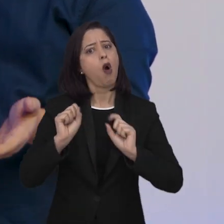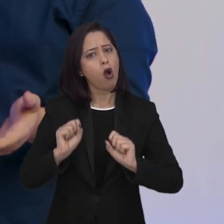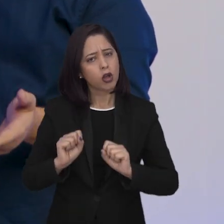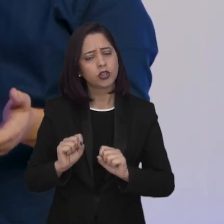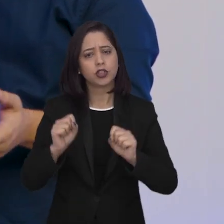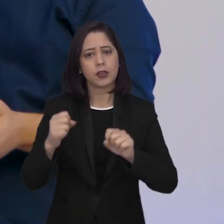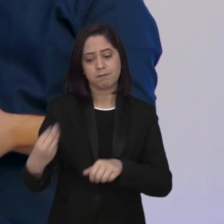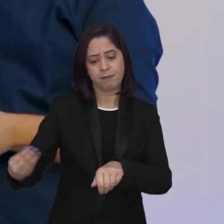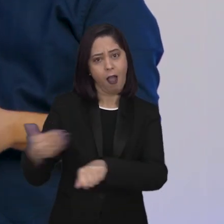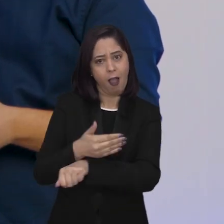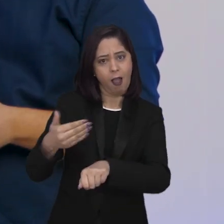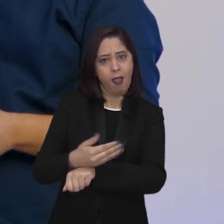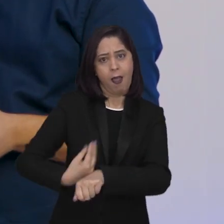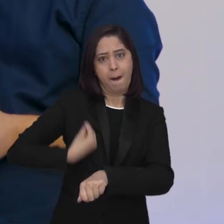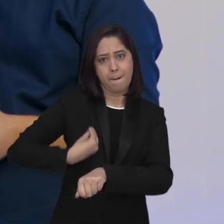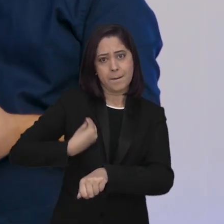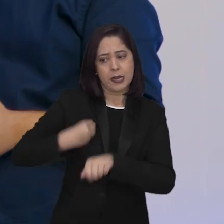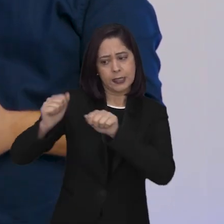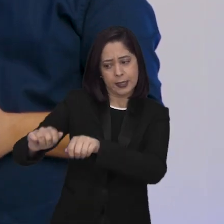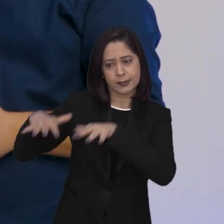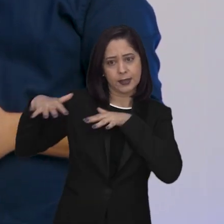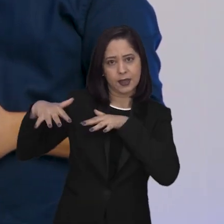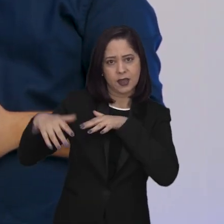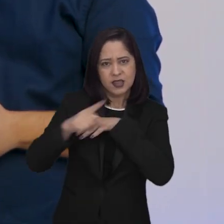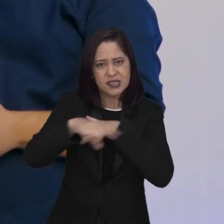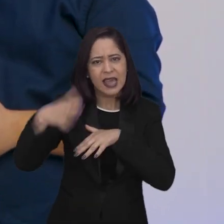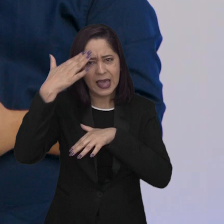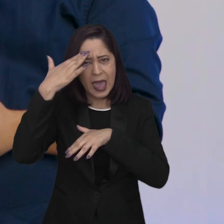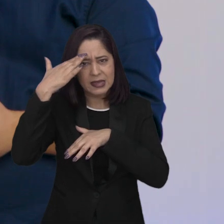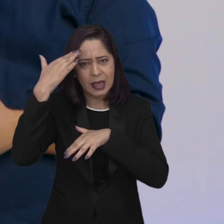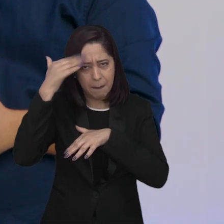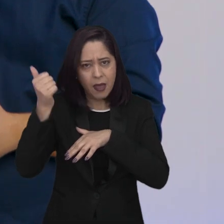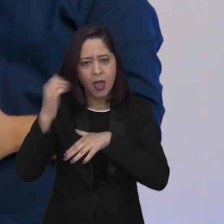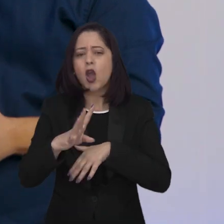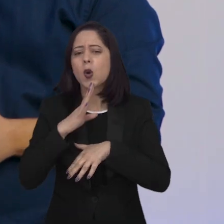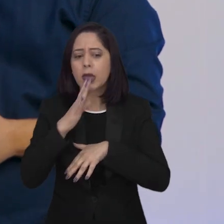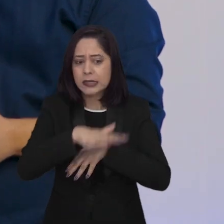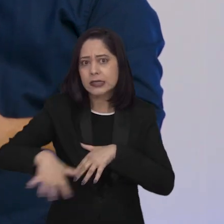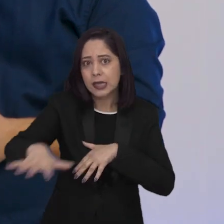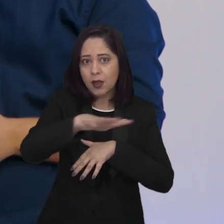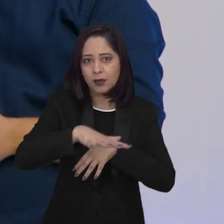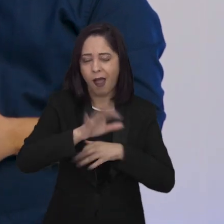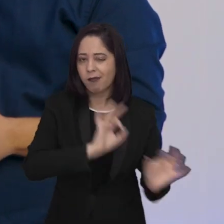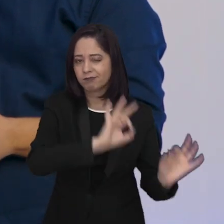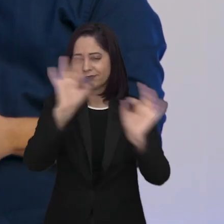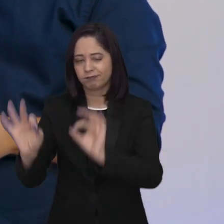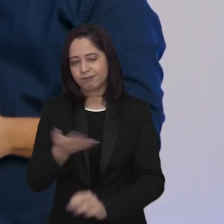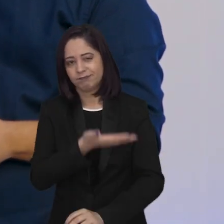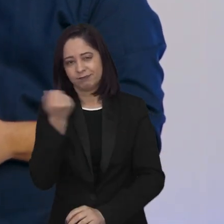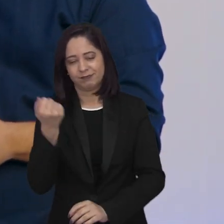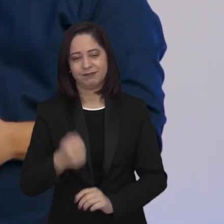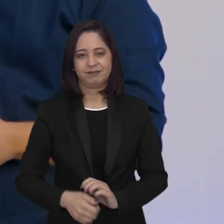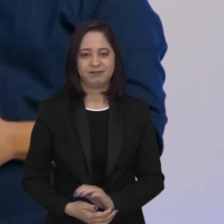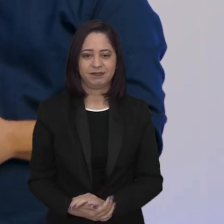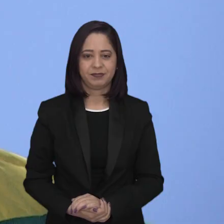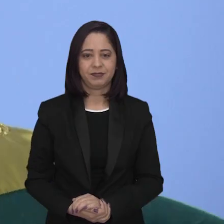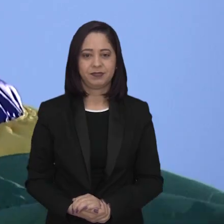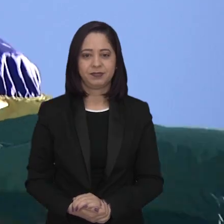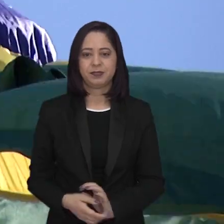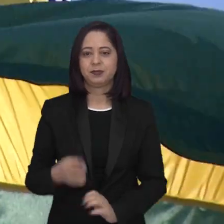em tempo real direto da galeria. Quer saber como é esse espaço? Então dá uma olhada na reportagem especial que a gente